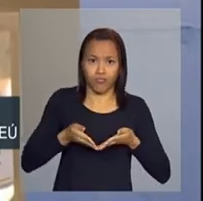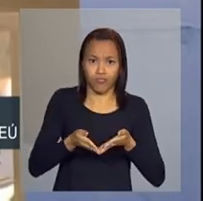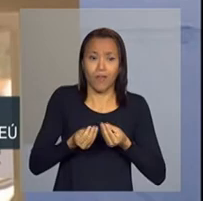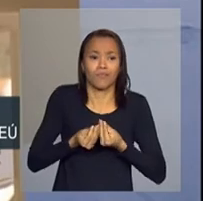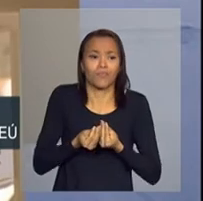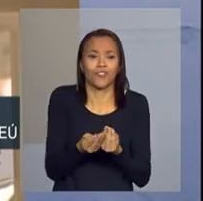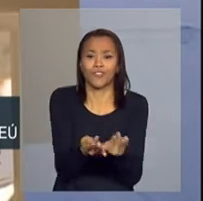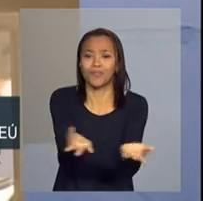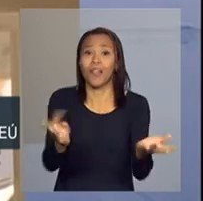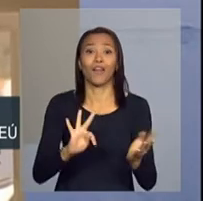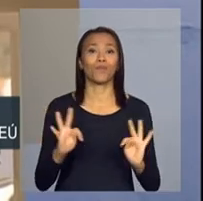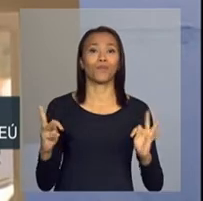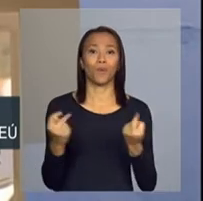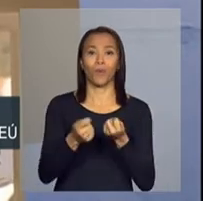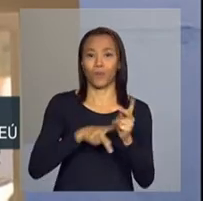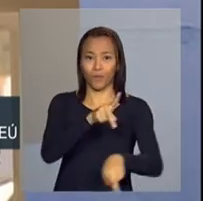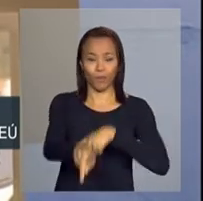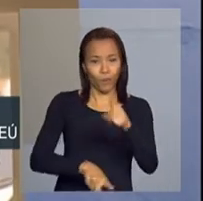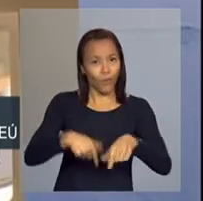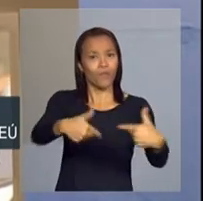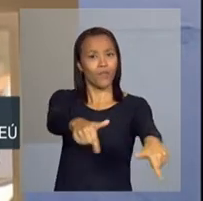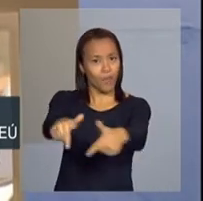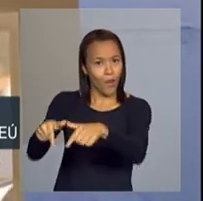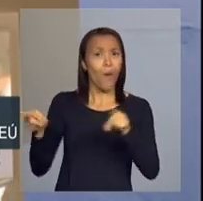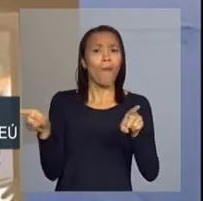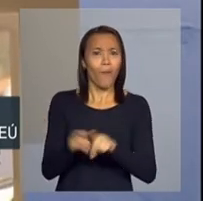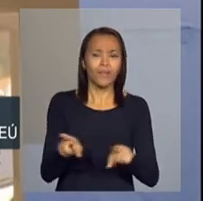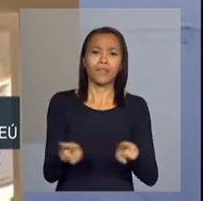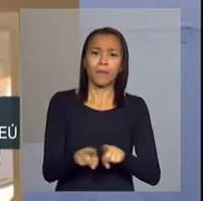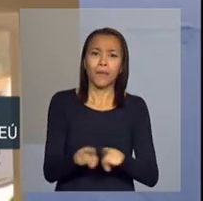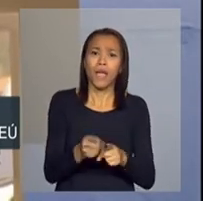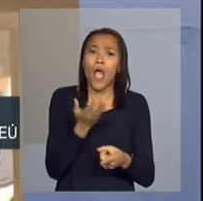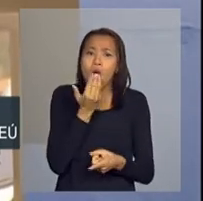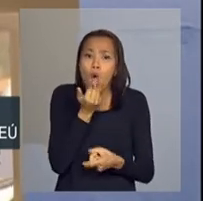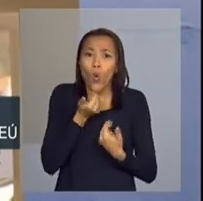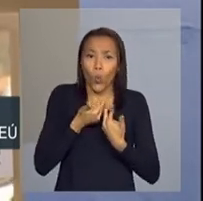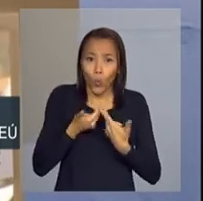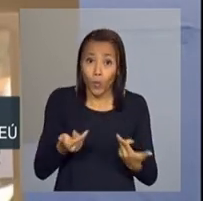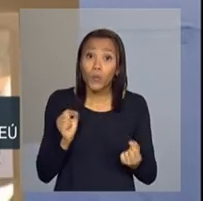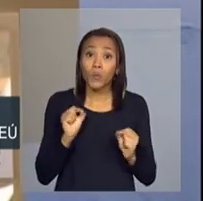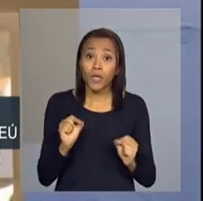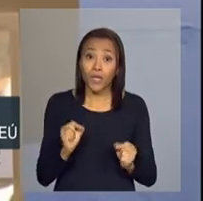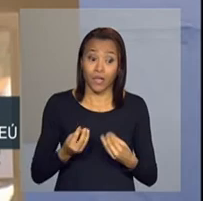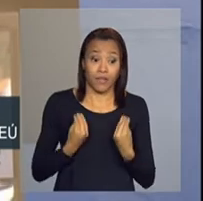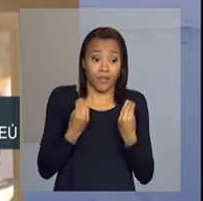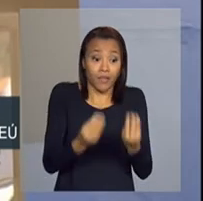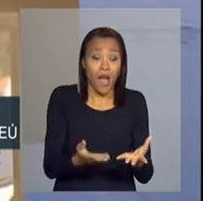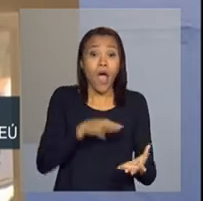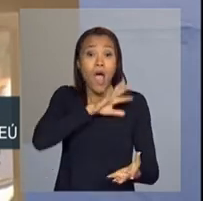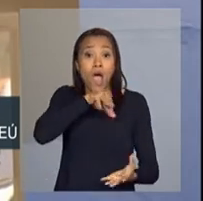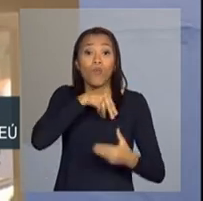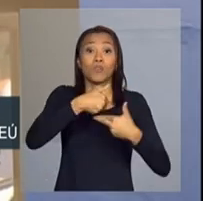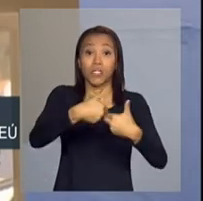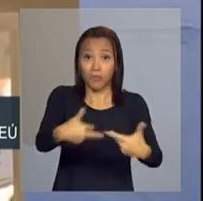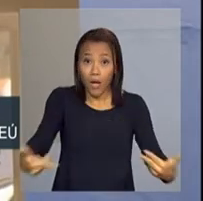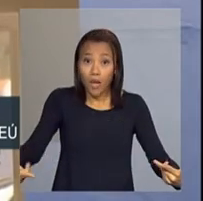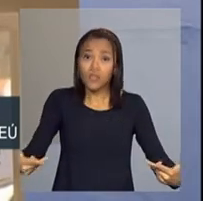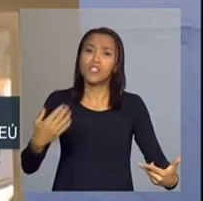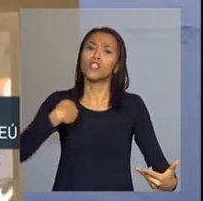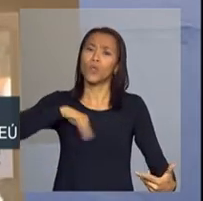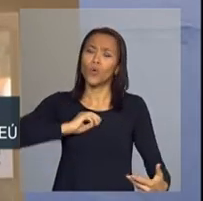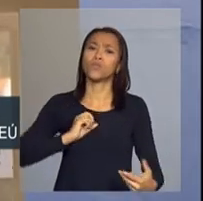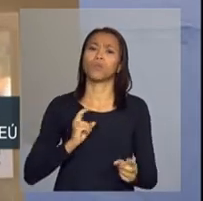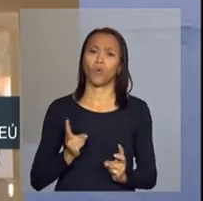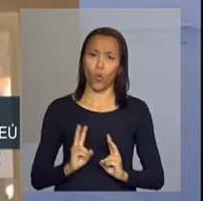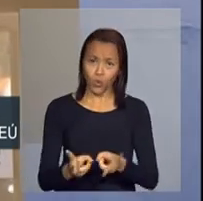nosso povo trabalhador, possa também chegar alimentação para os animais, para que a gente consiga manter o nosso povo no